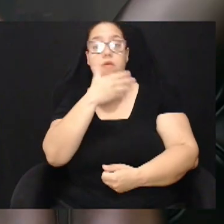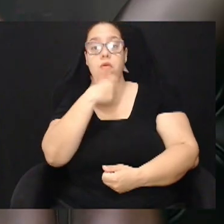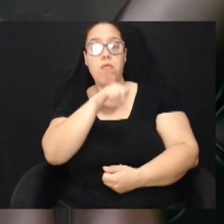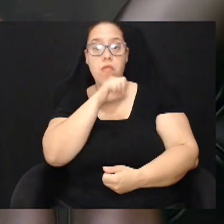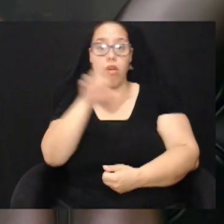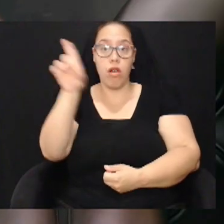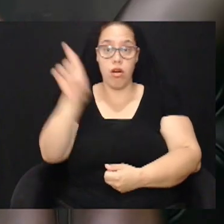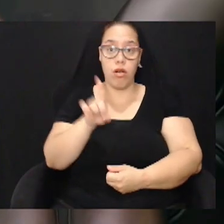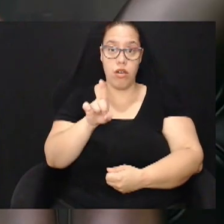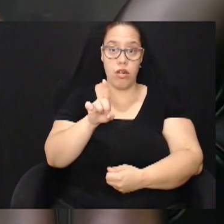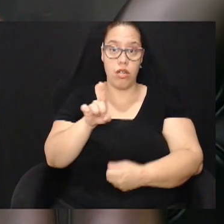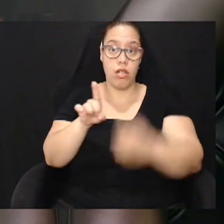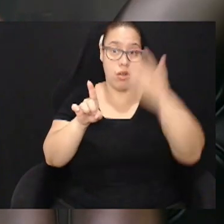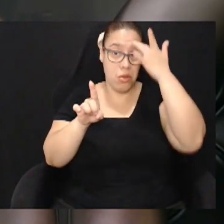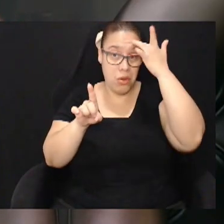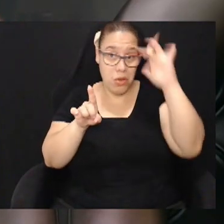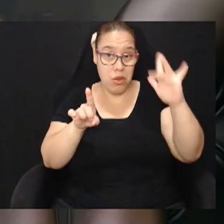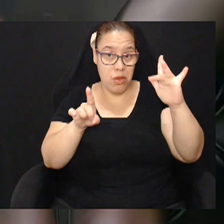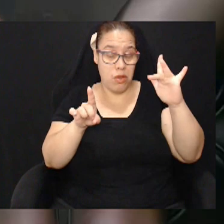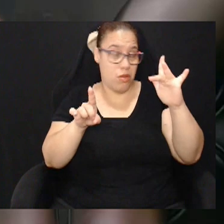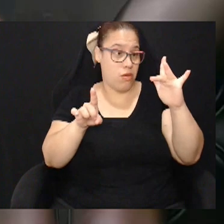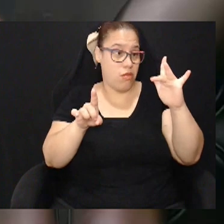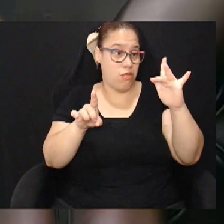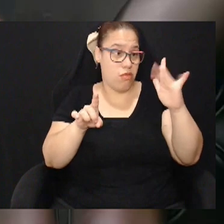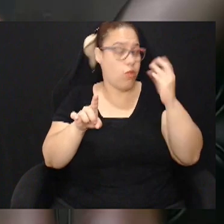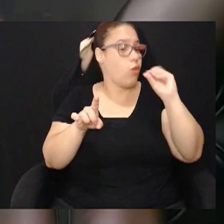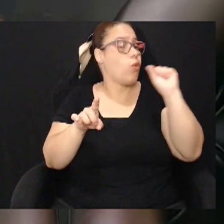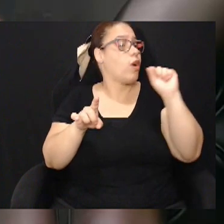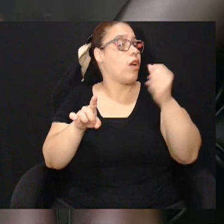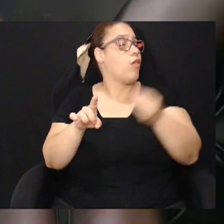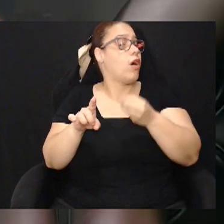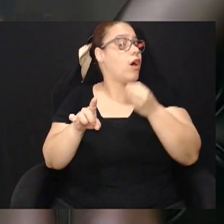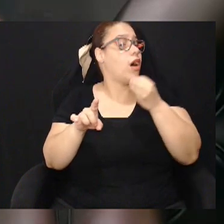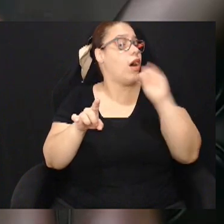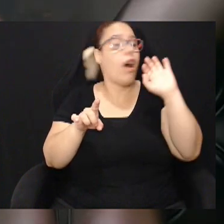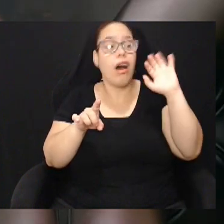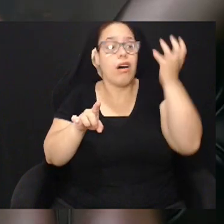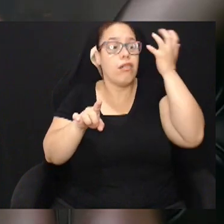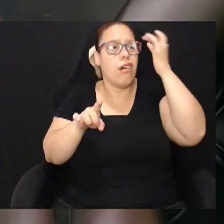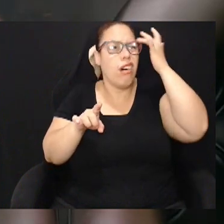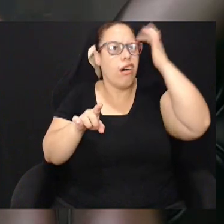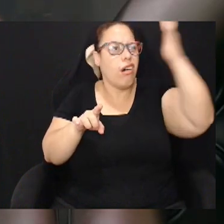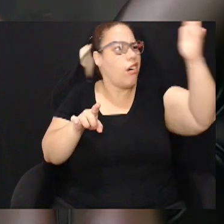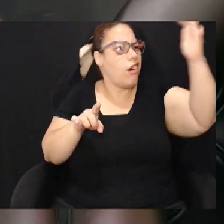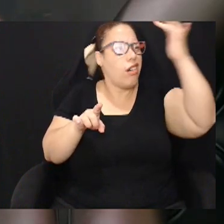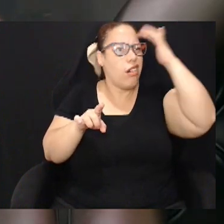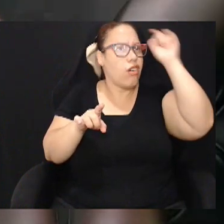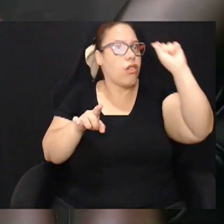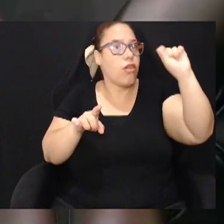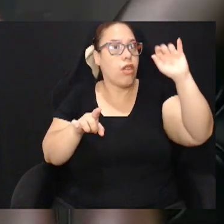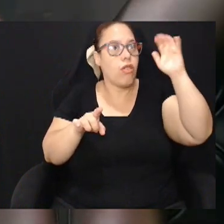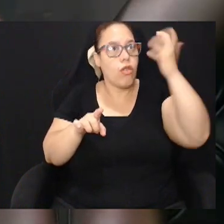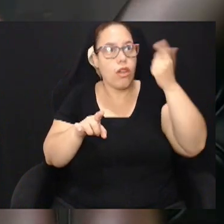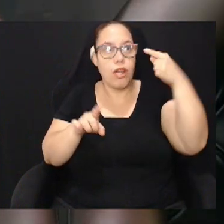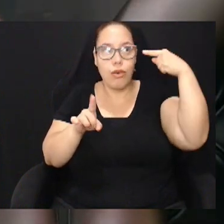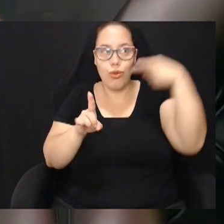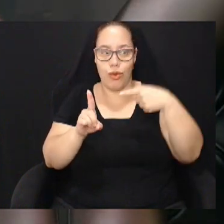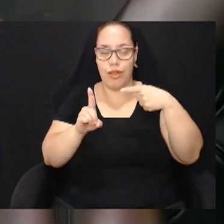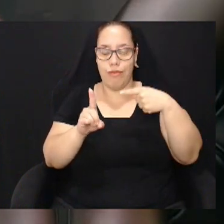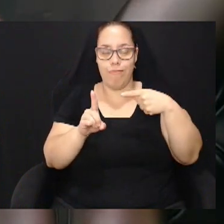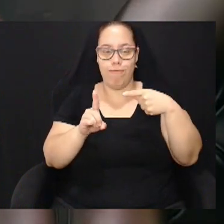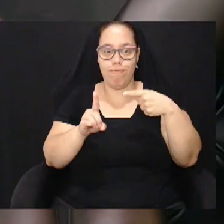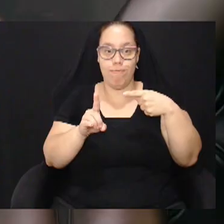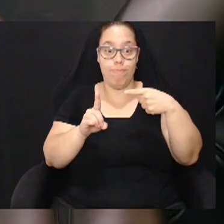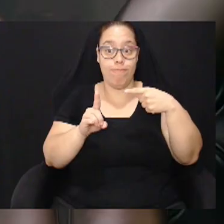não sabiam o que estava acontecendo com ela, eles não tinham ideia do que estava acontecendo com ela, né? E